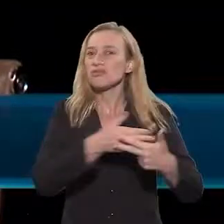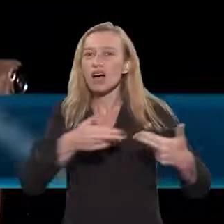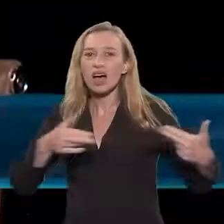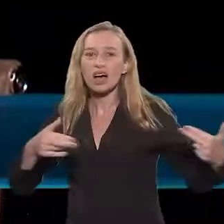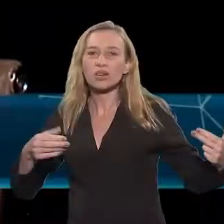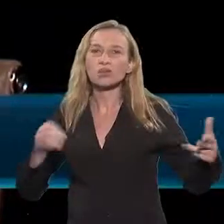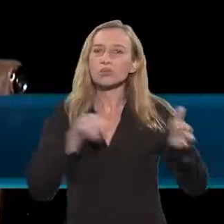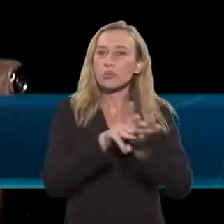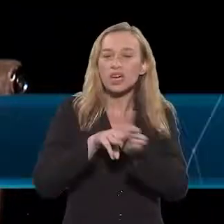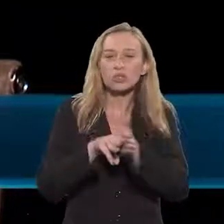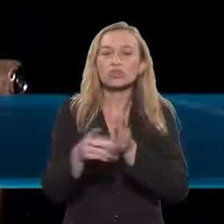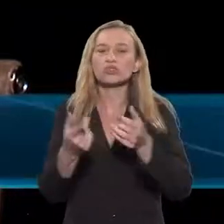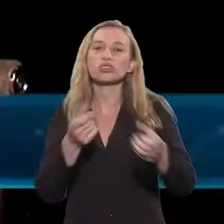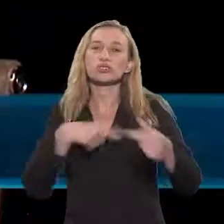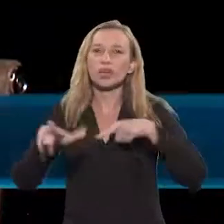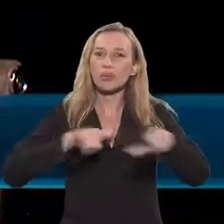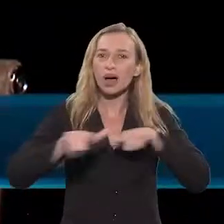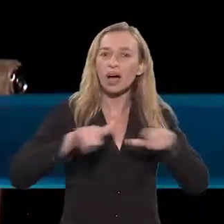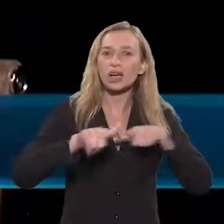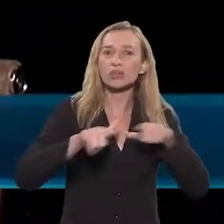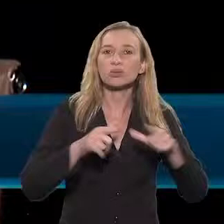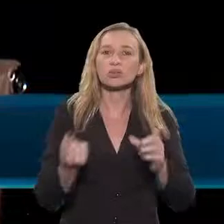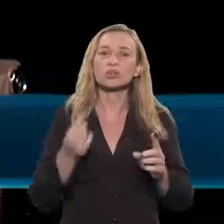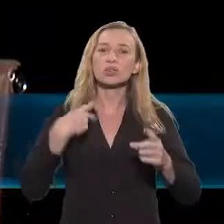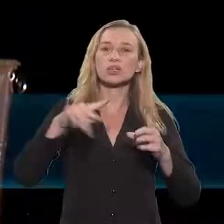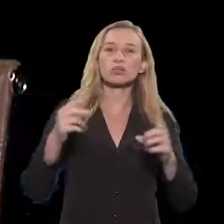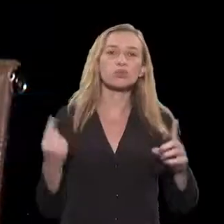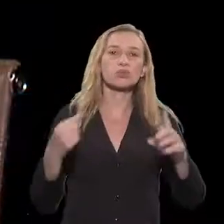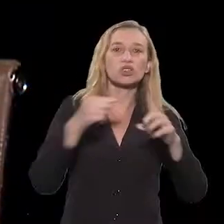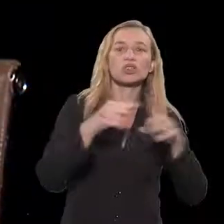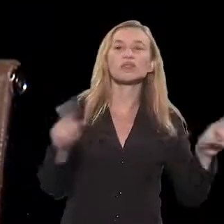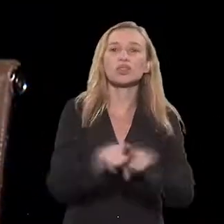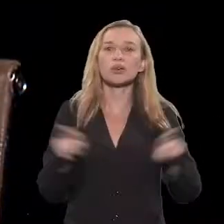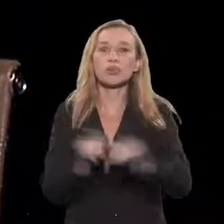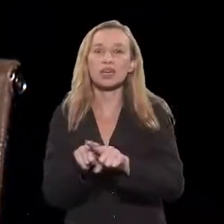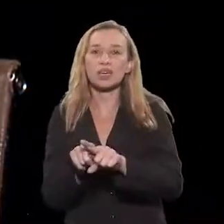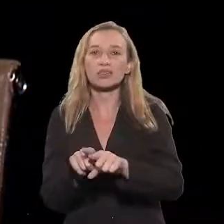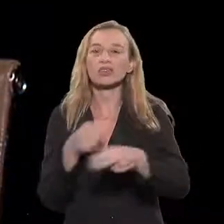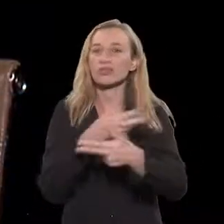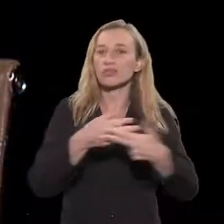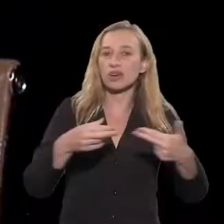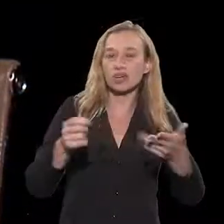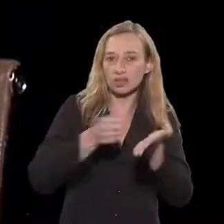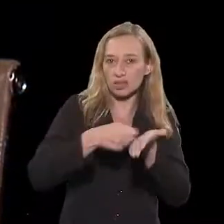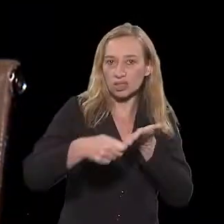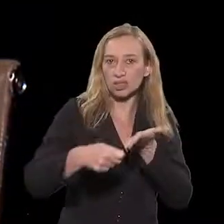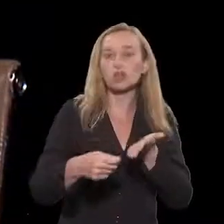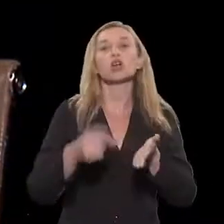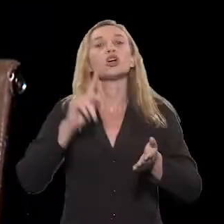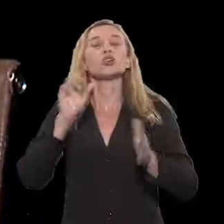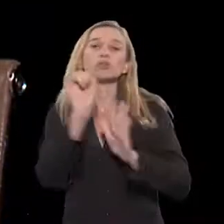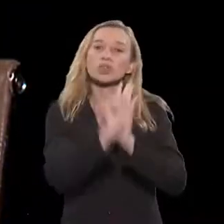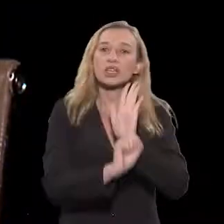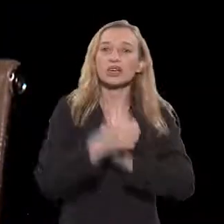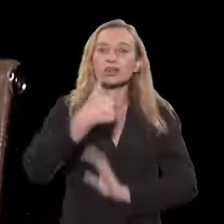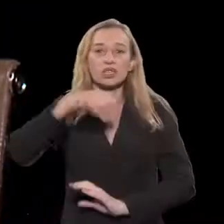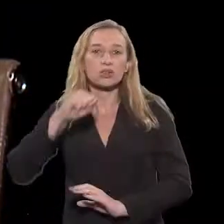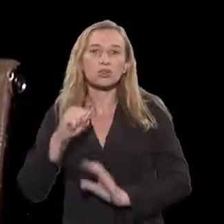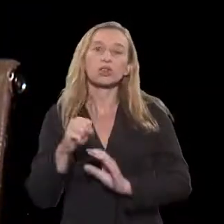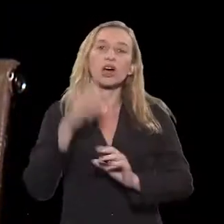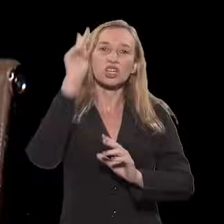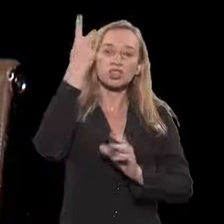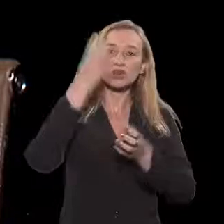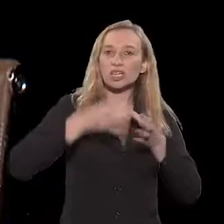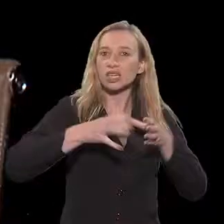comporta vários métodos de trabalho com seus objetivos e também formas de escrita. No século XVIII, a